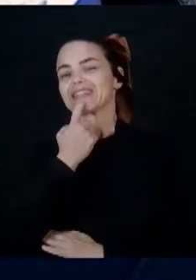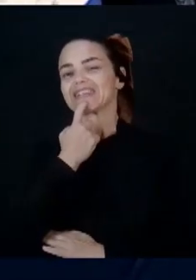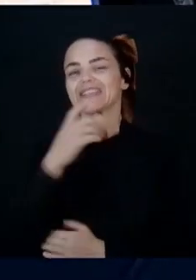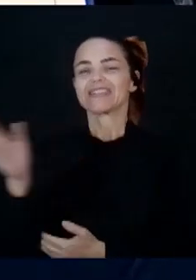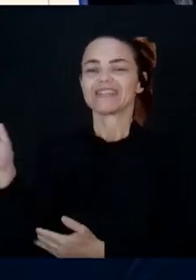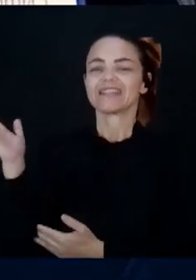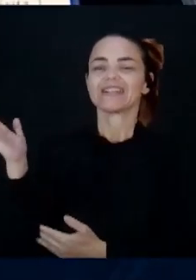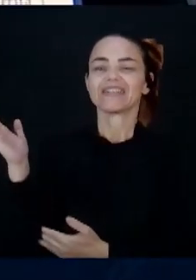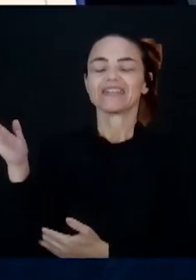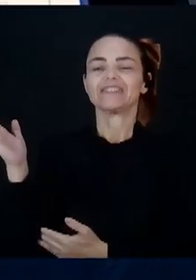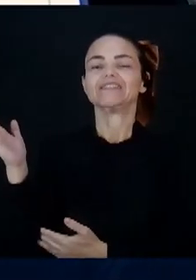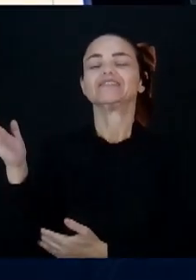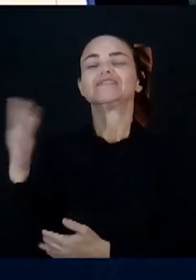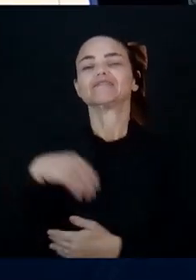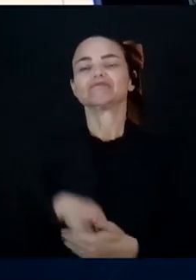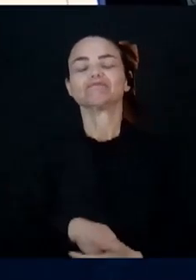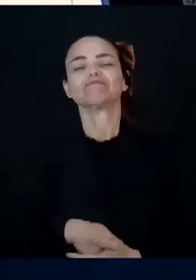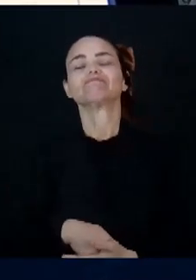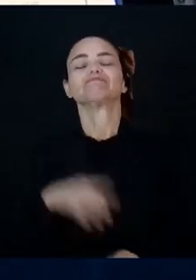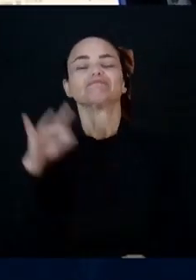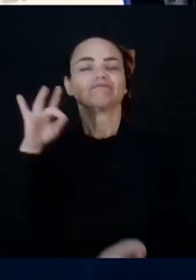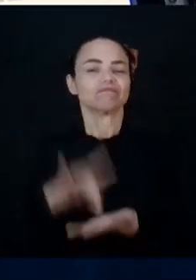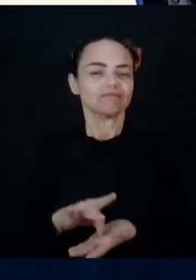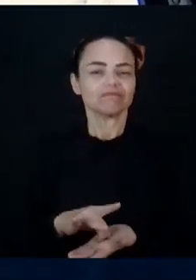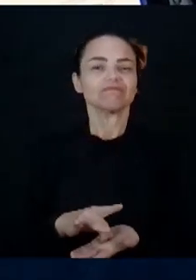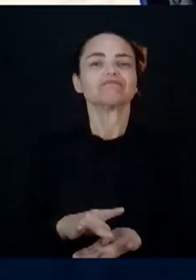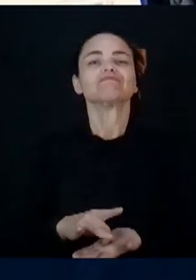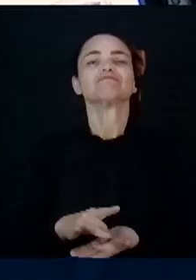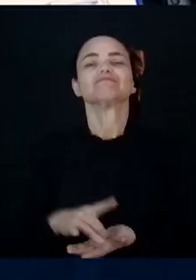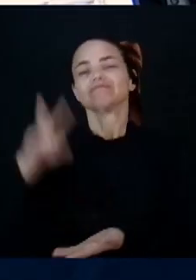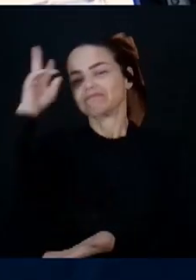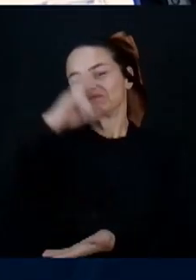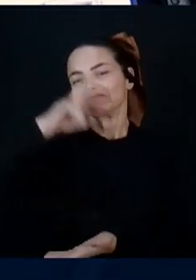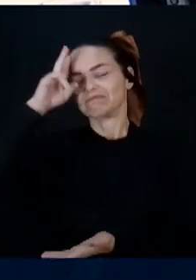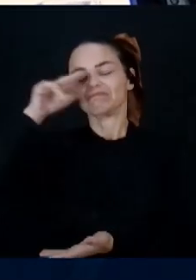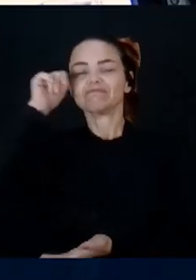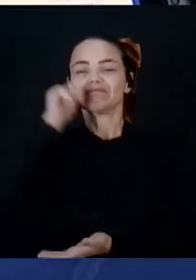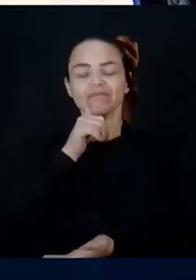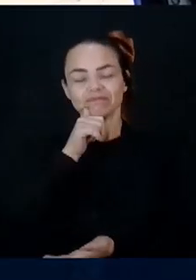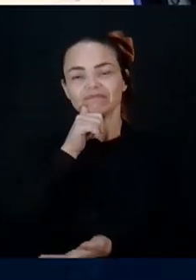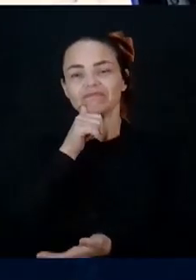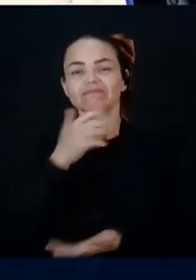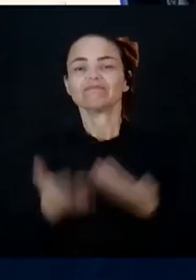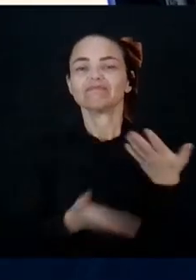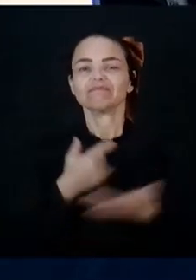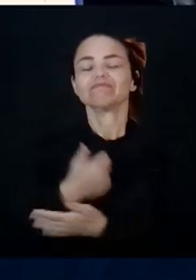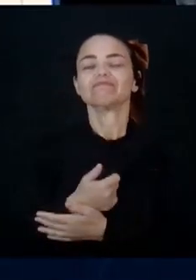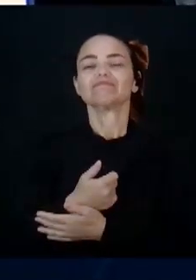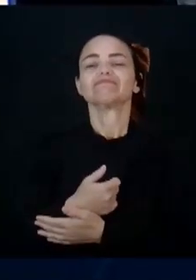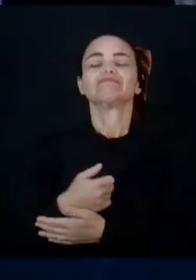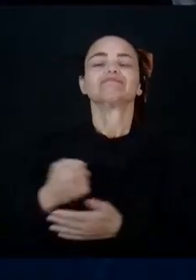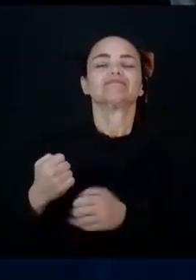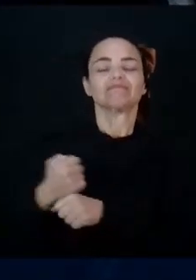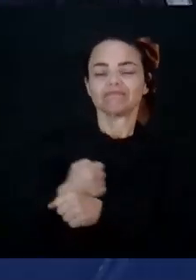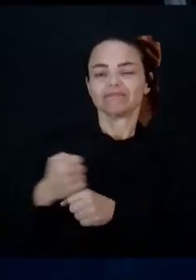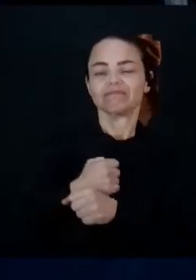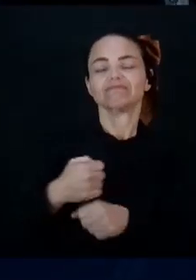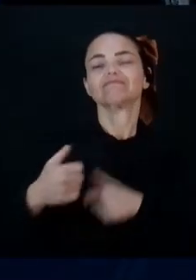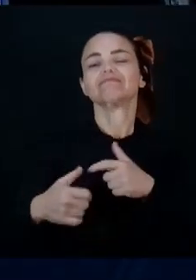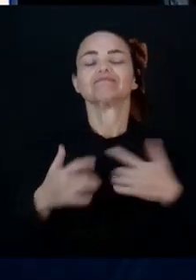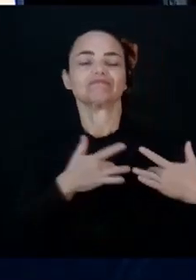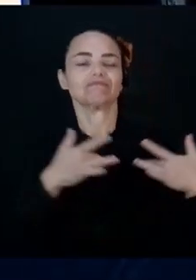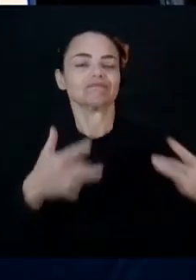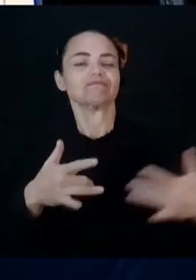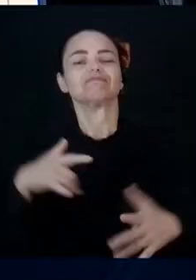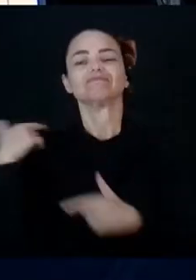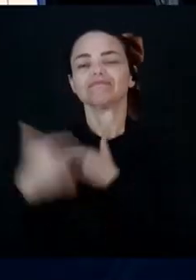a integrar oficialmente a história de uma mulher que dedicou décadas ao trabalho comunitário e à